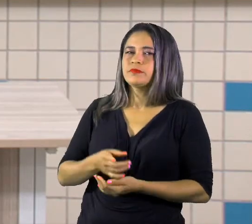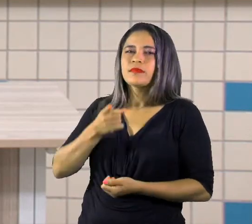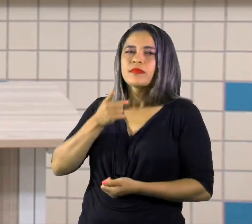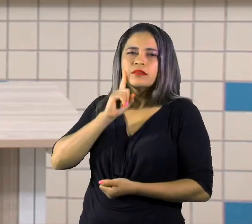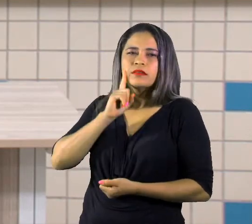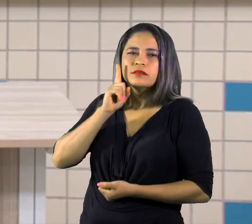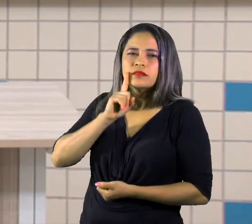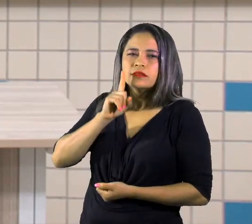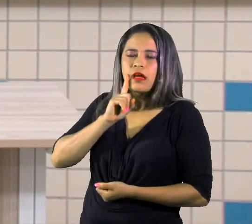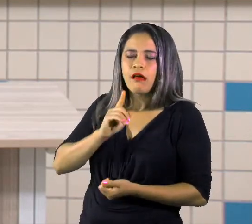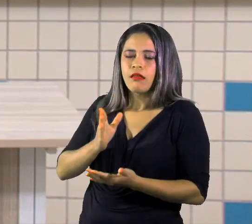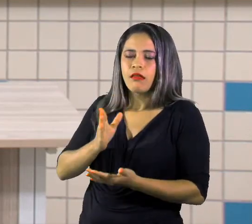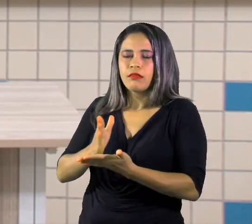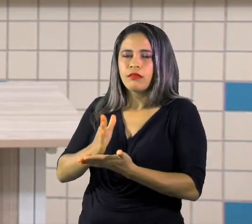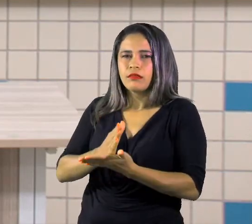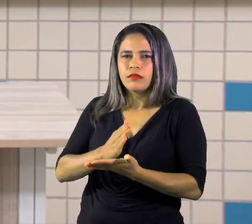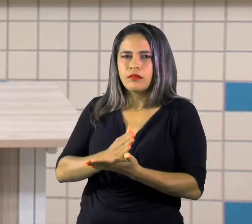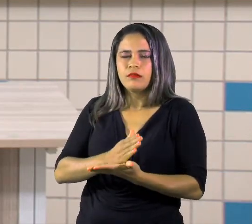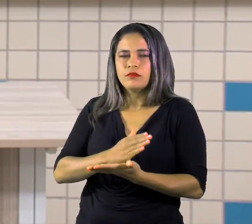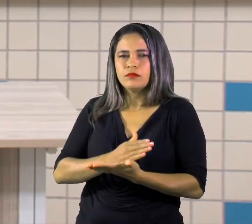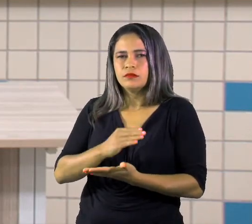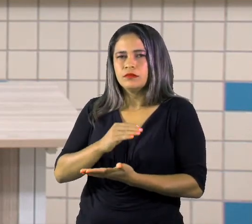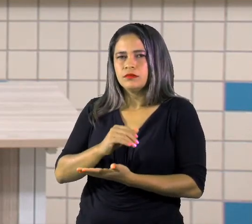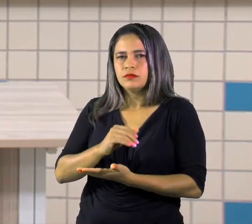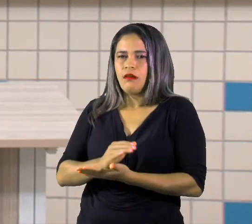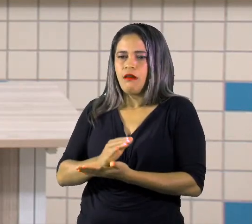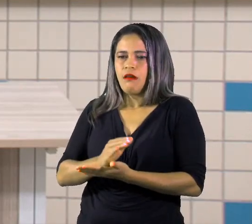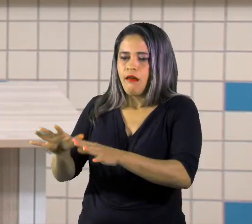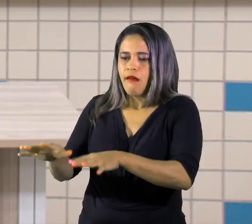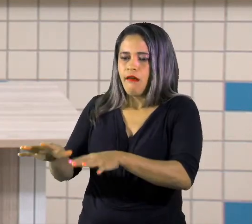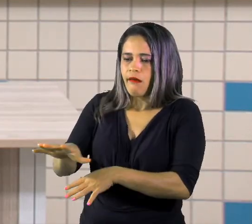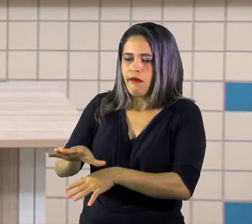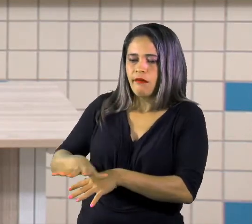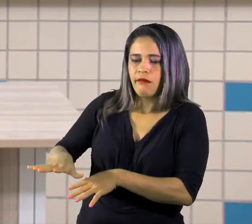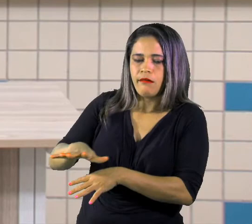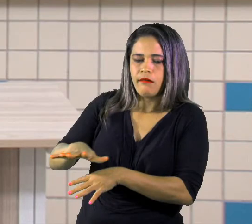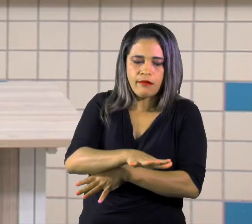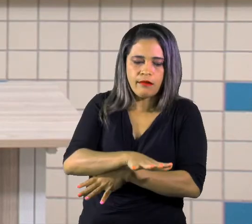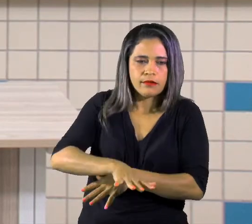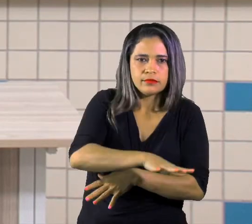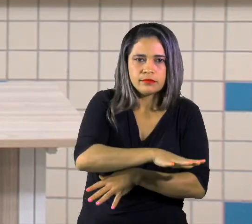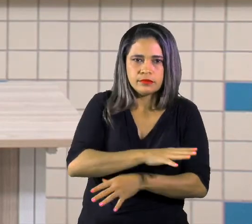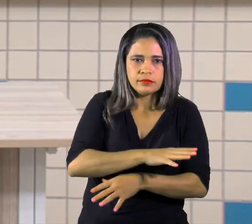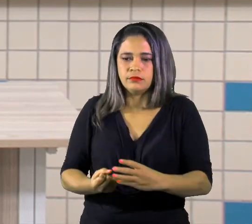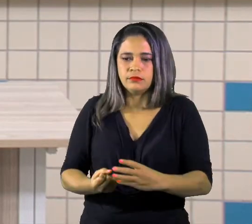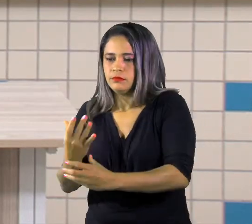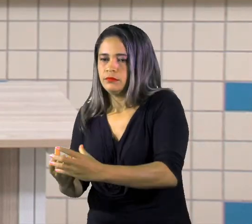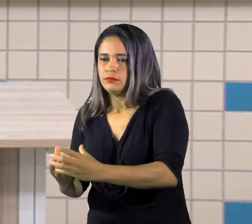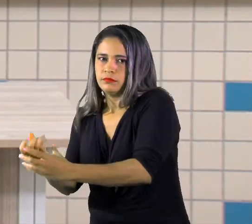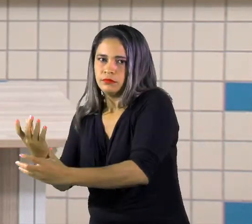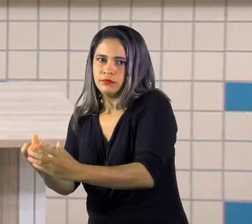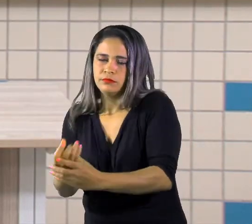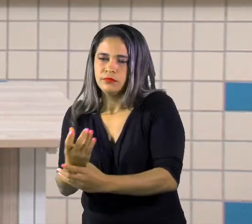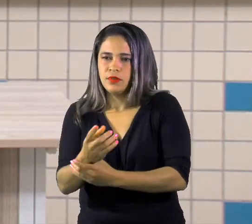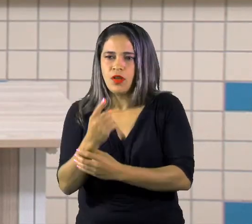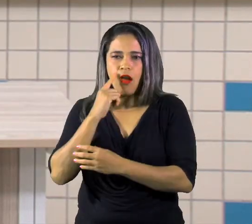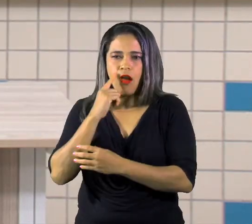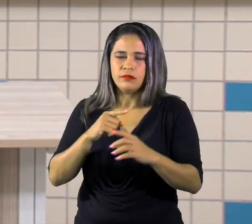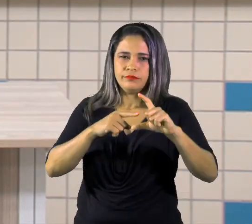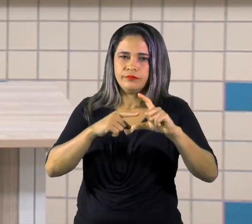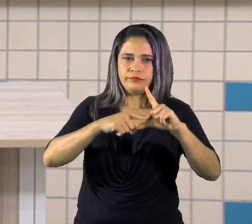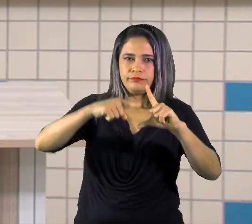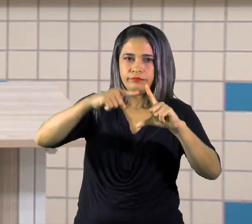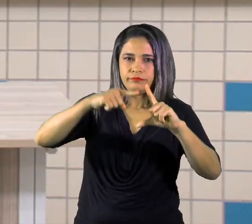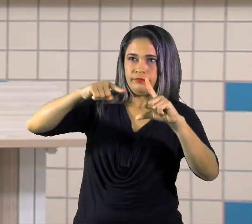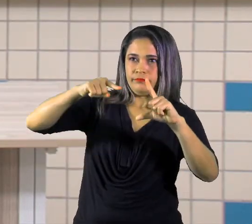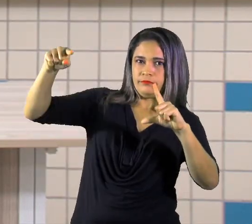são divididos em cinturões, em áreas de produção. Nós vemos nesse gráfico agora que existe uma